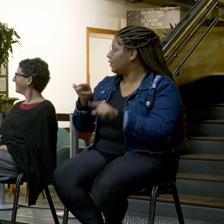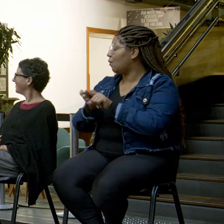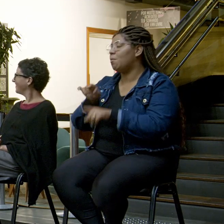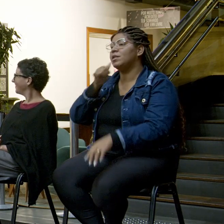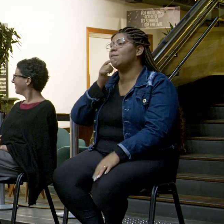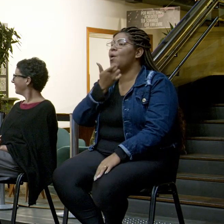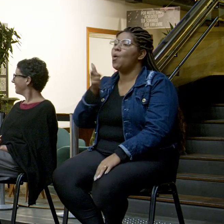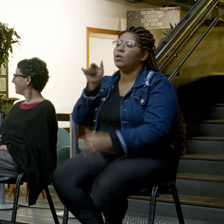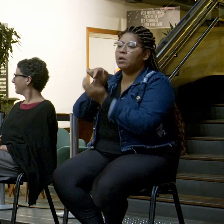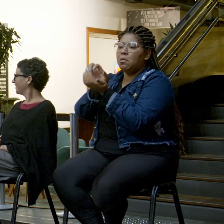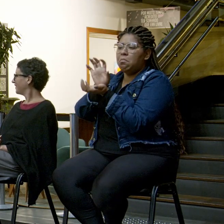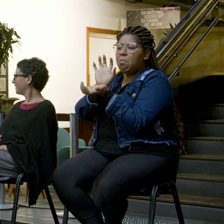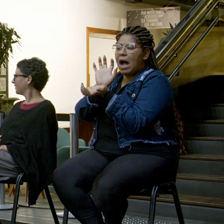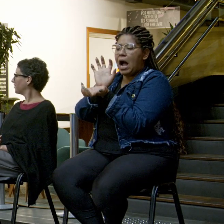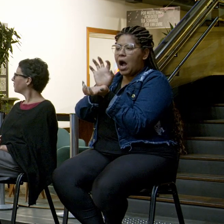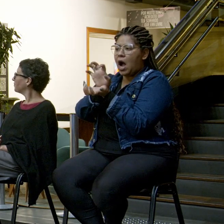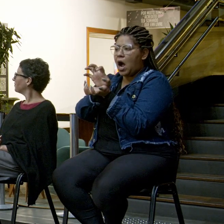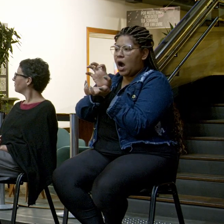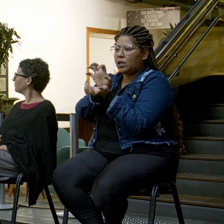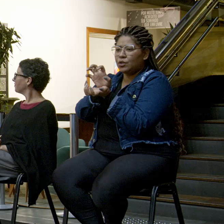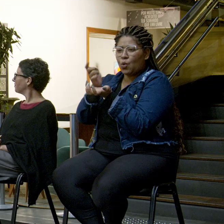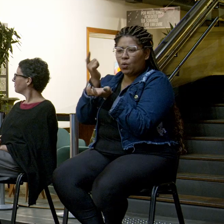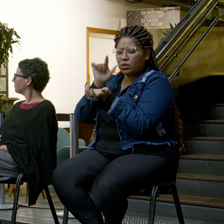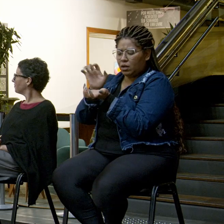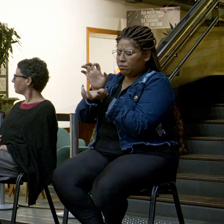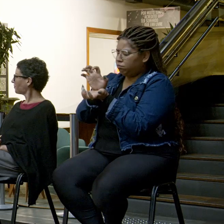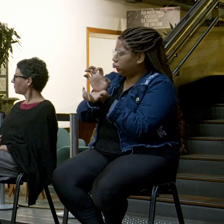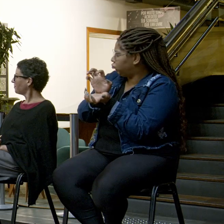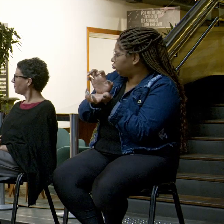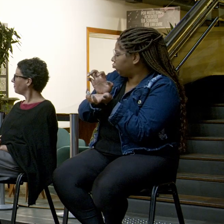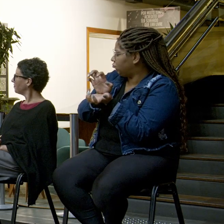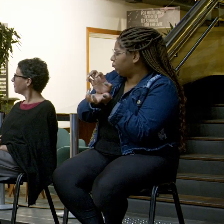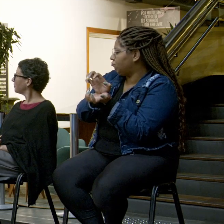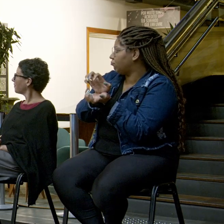enfim, também de um vídeo que está aqui.